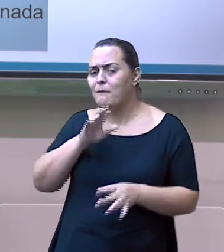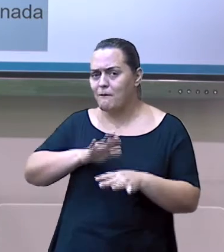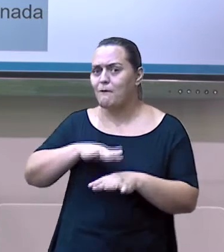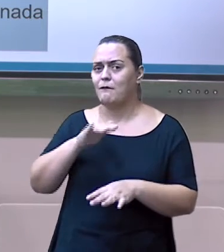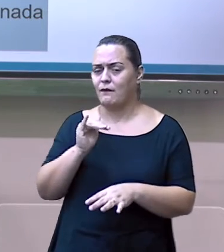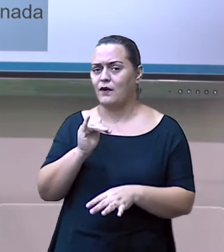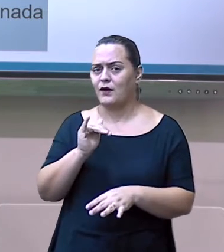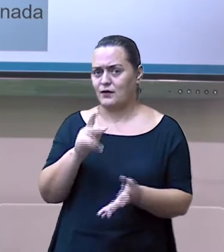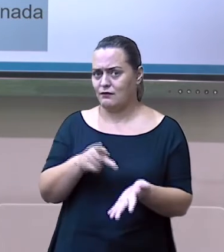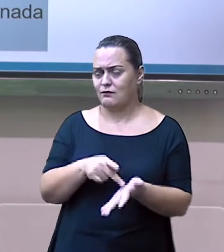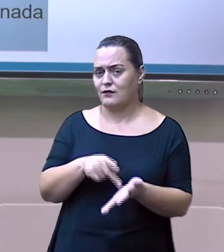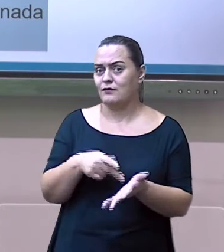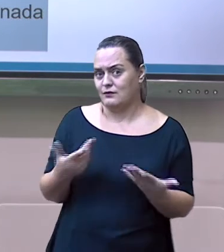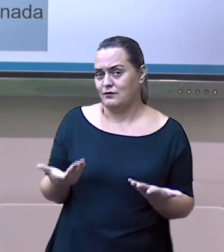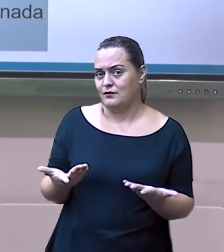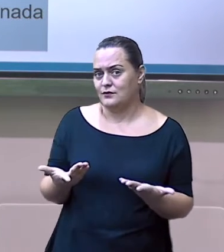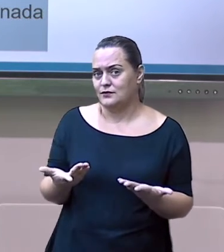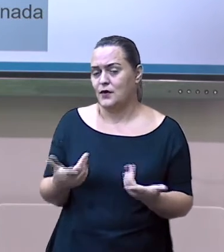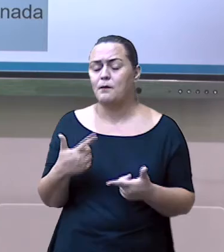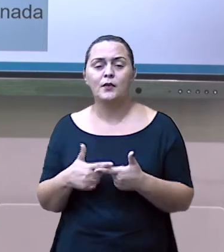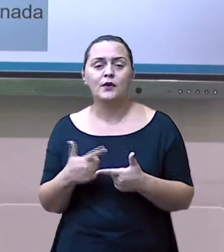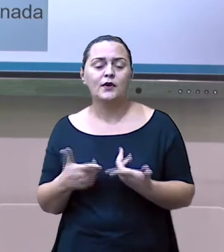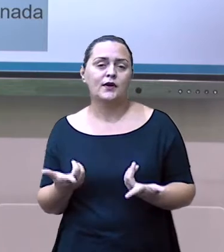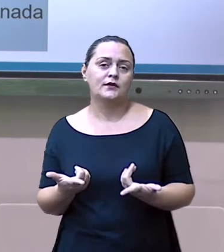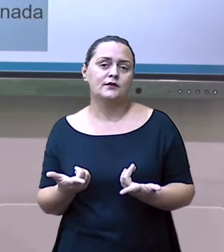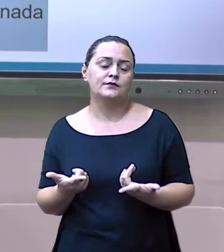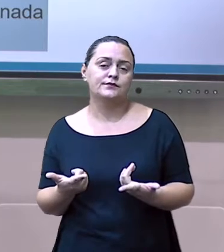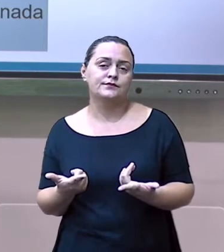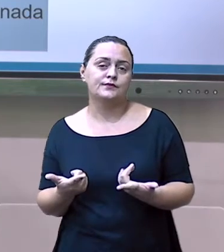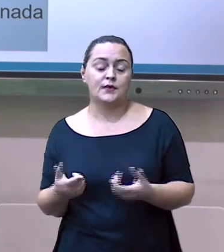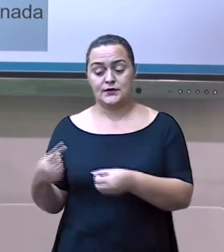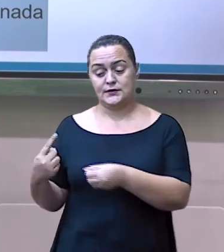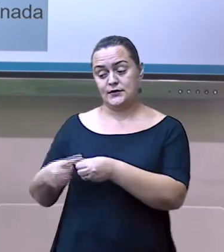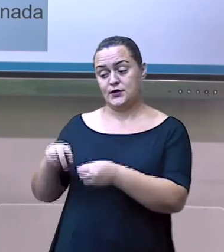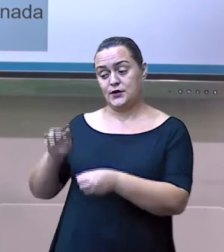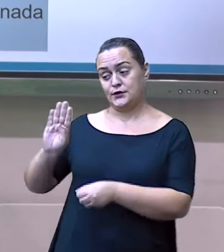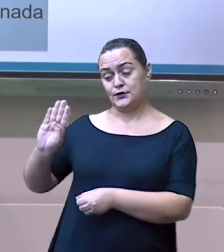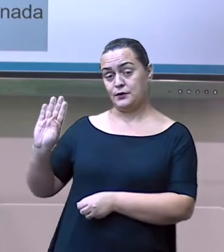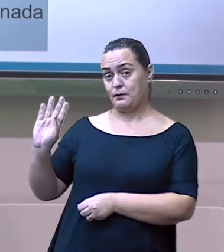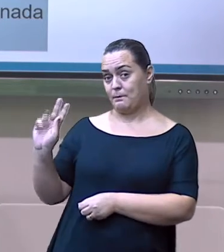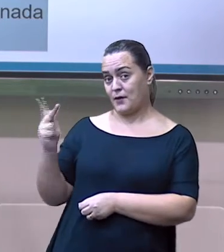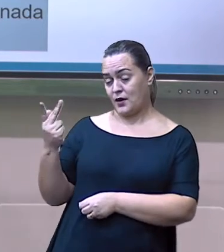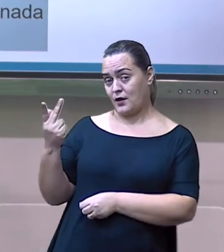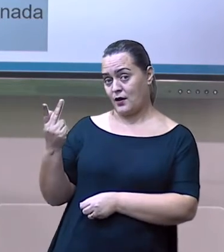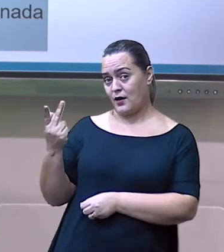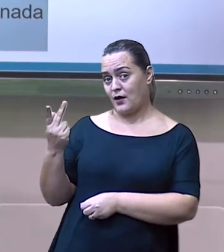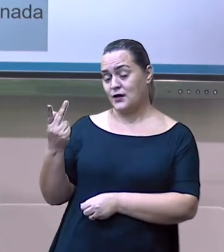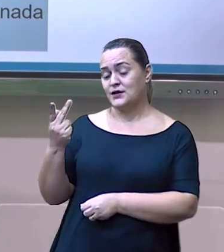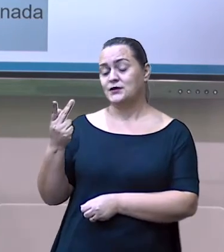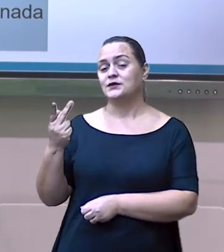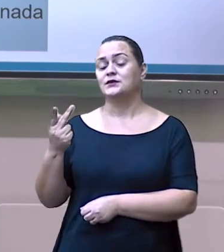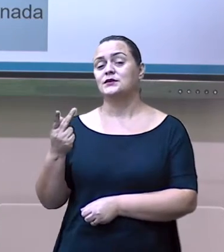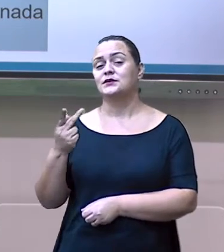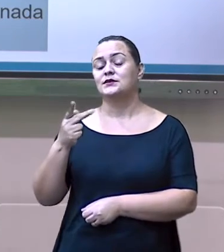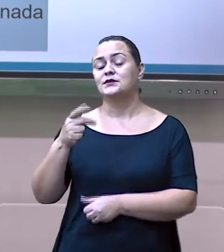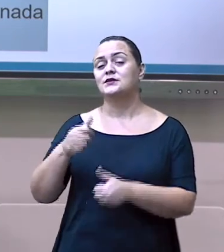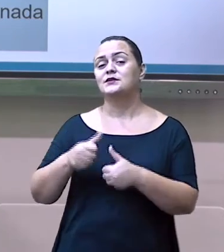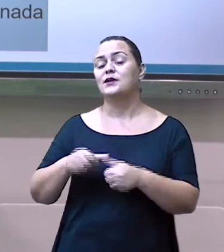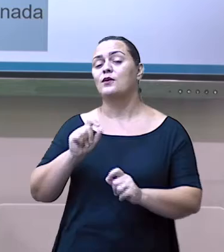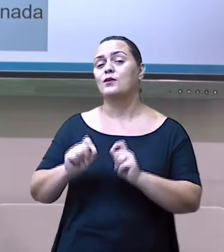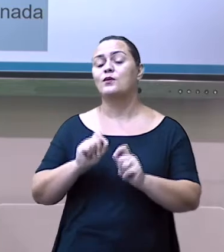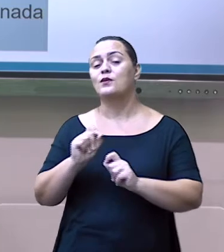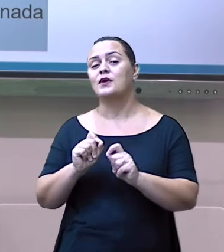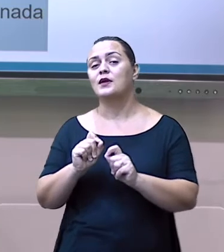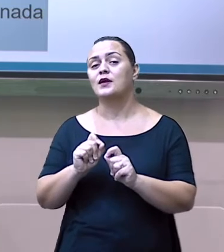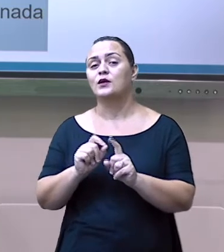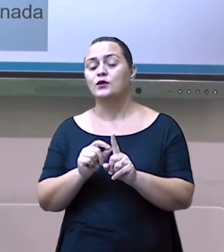quê? Porque BH está bem mais numa altitude, né, acima do